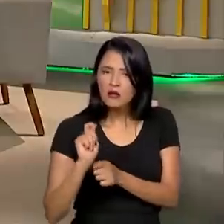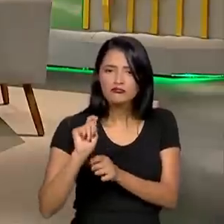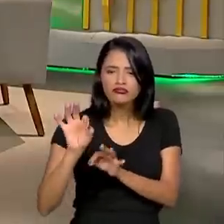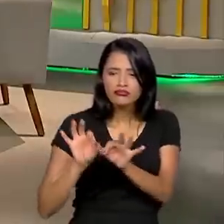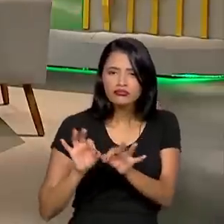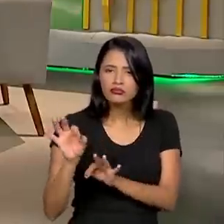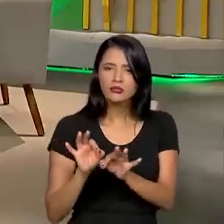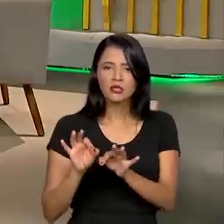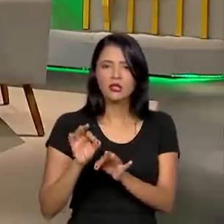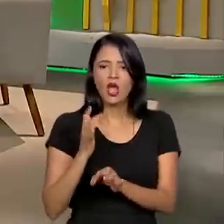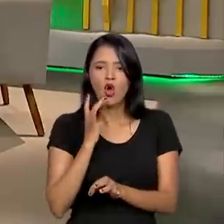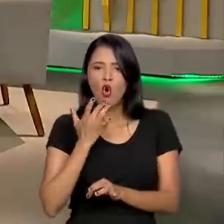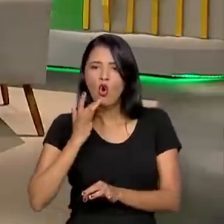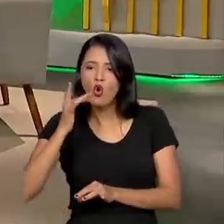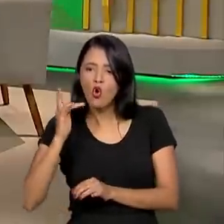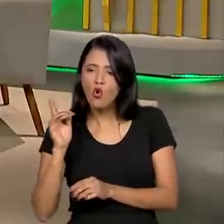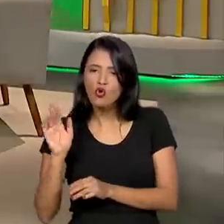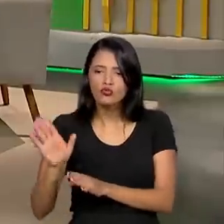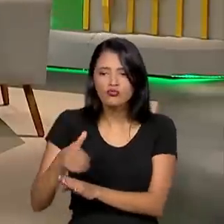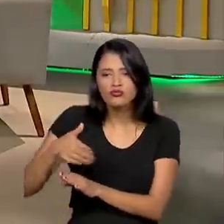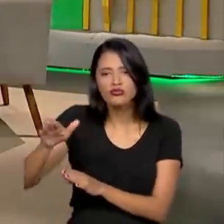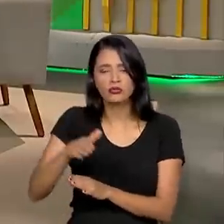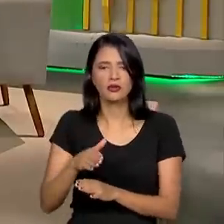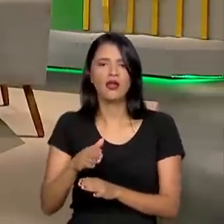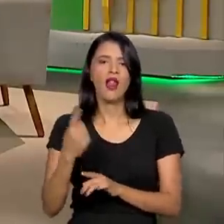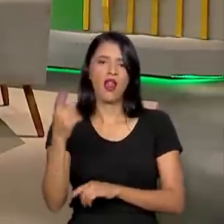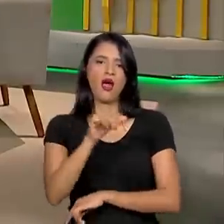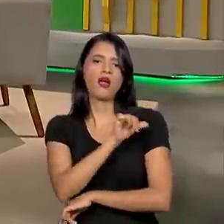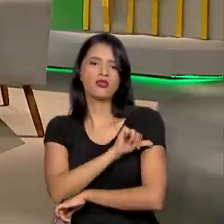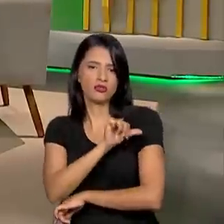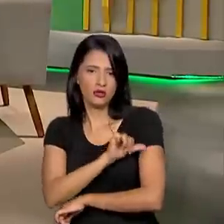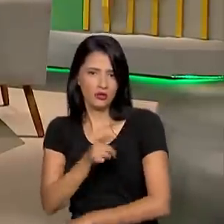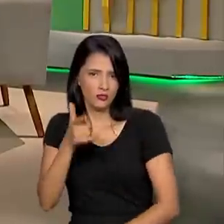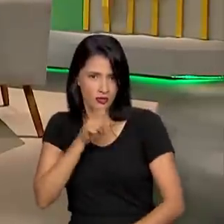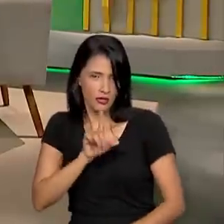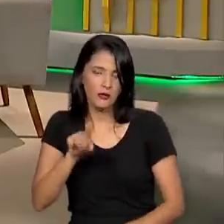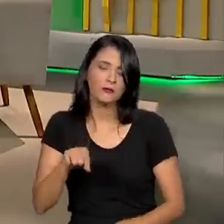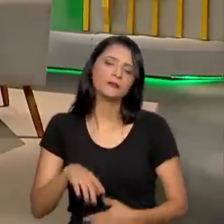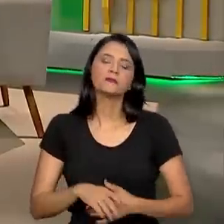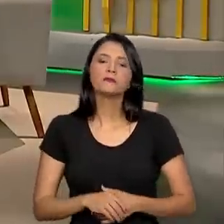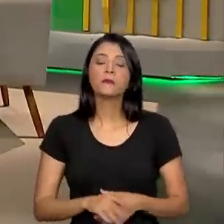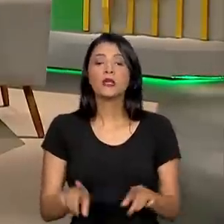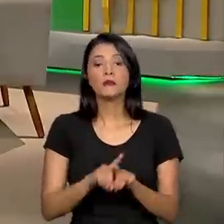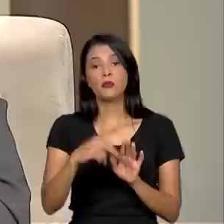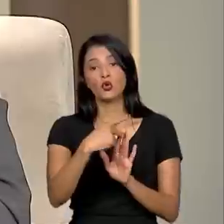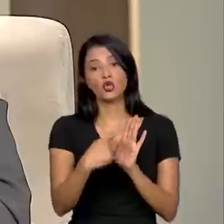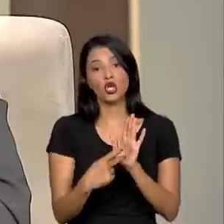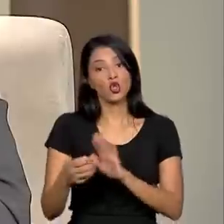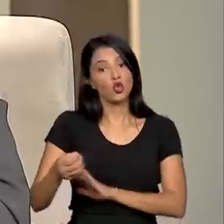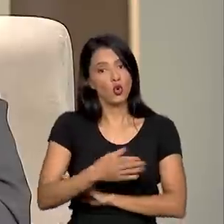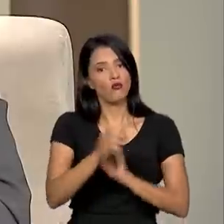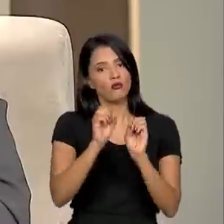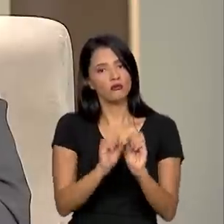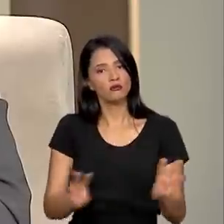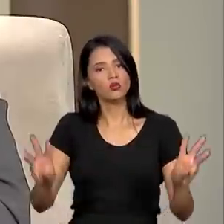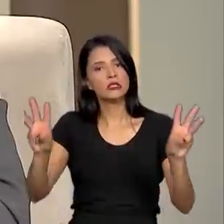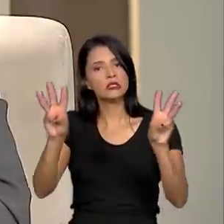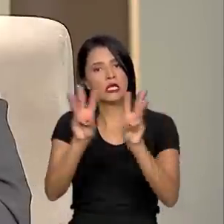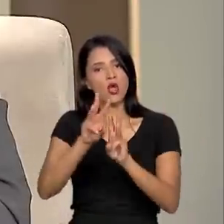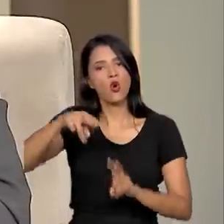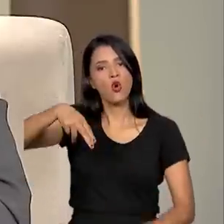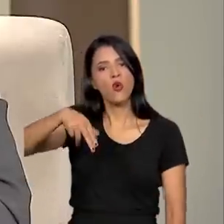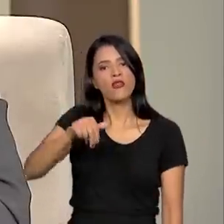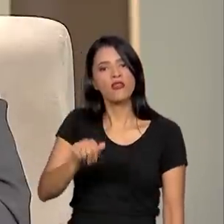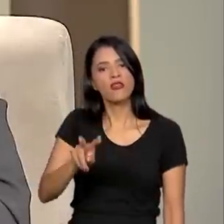exposta. No Rio de Janeiro. No Rio de Janeiro. Conseguimos desenvolver o projeto do novo Museu Naval, que houve